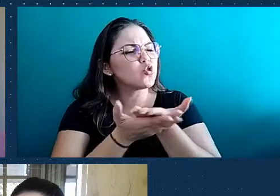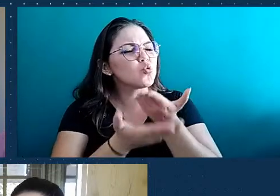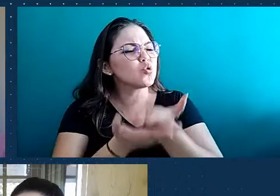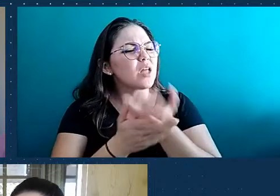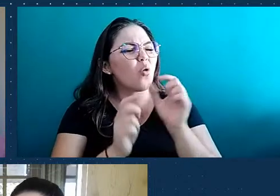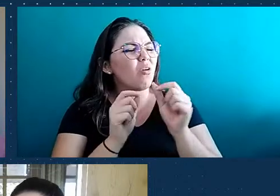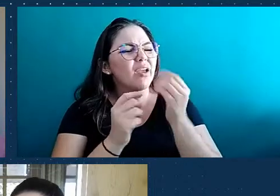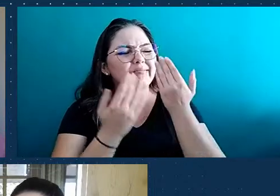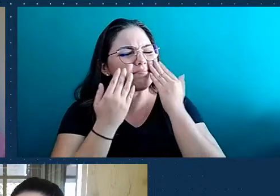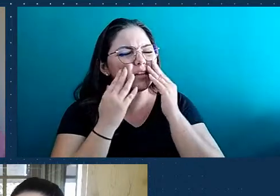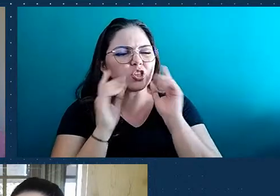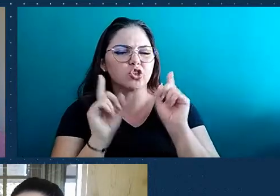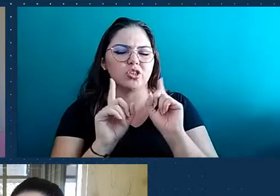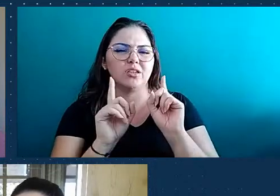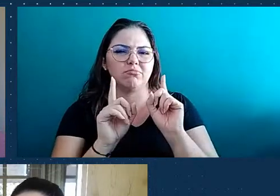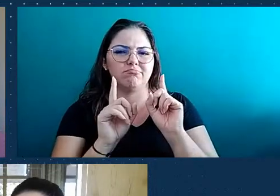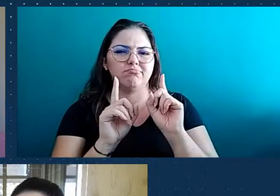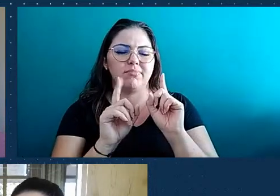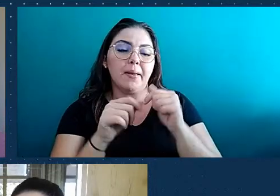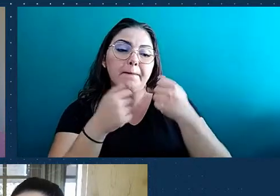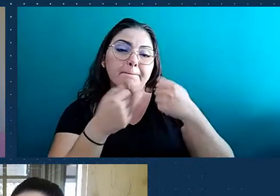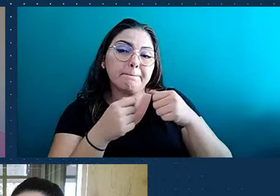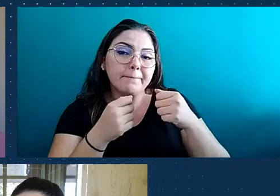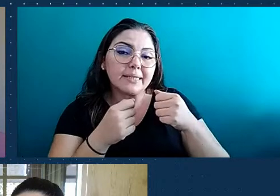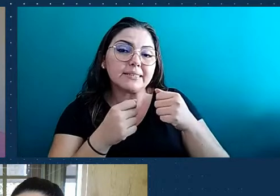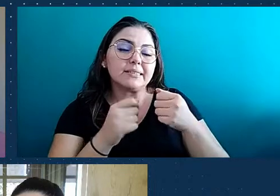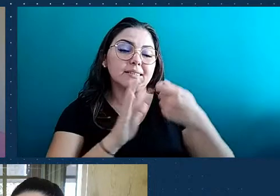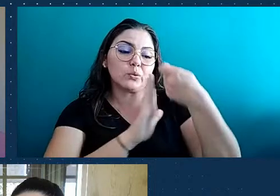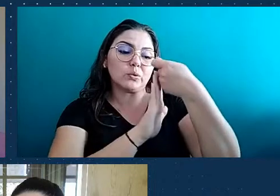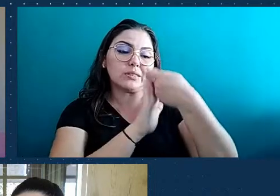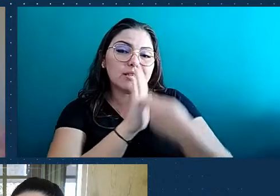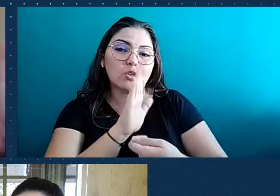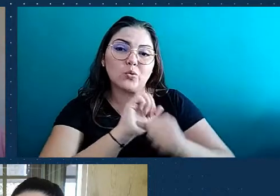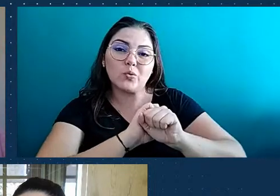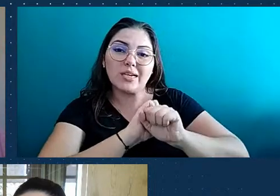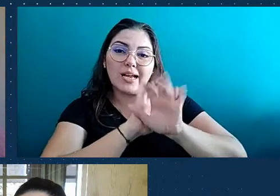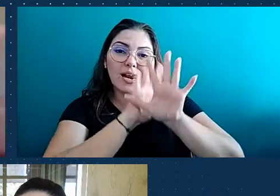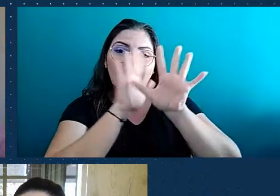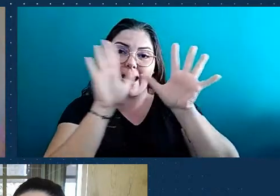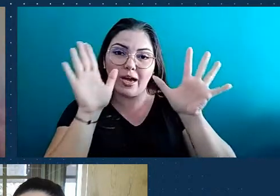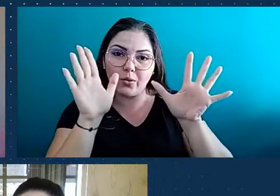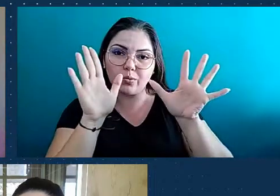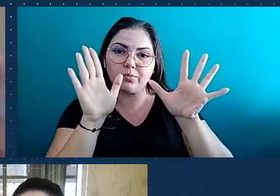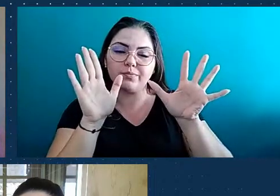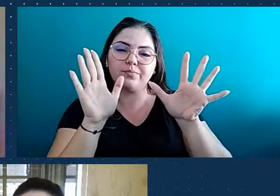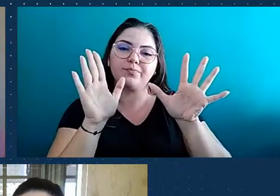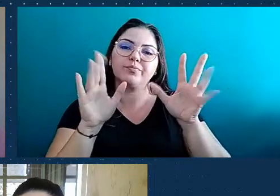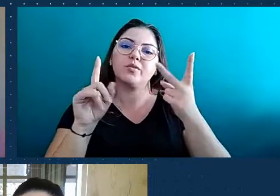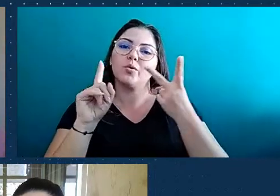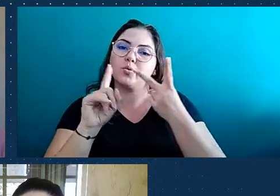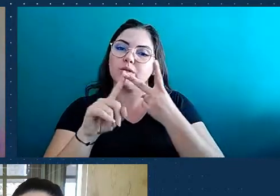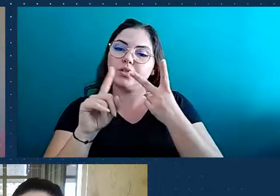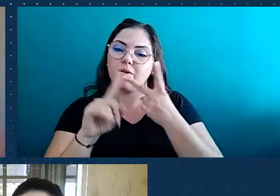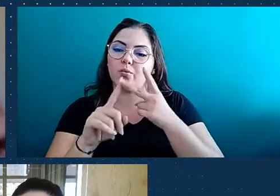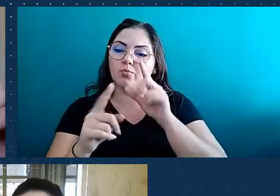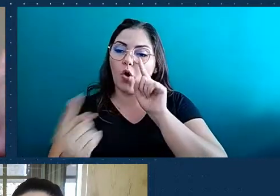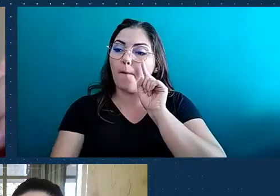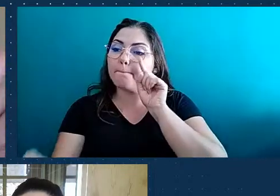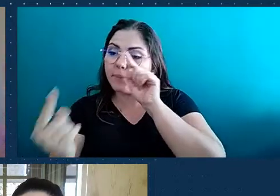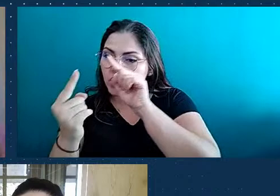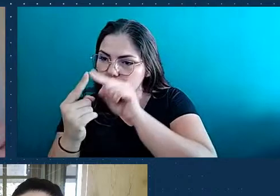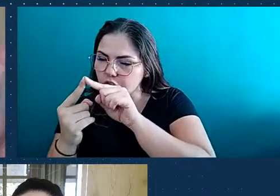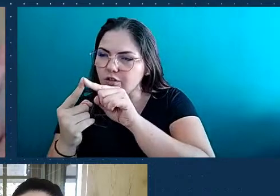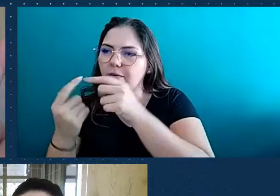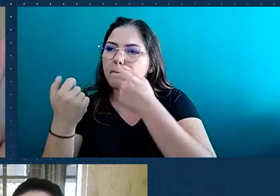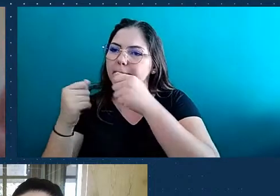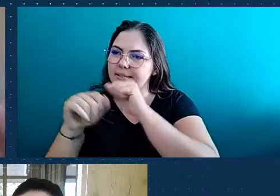entender. Então, é a clareza na redação das questões do objetivo e, em segundo lugar, a relação entre eles. Muitas vezes, um